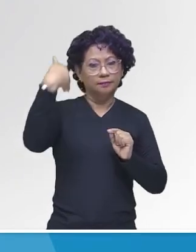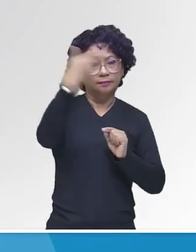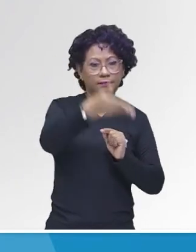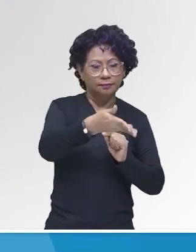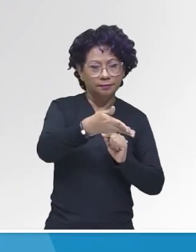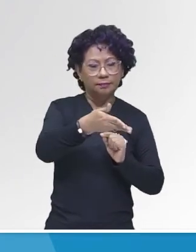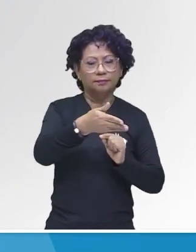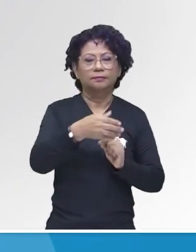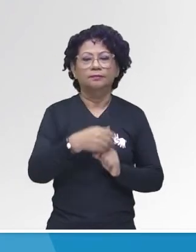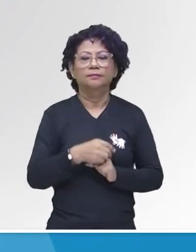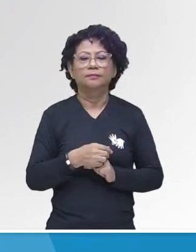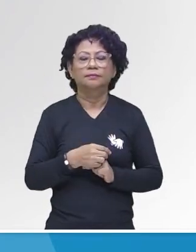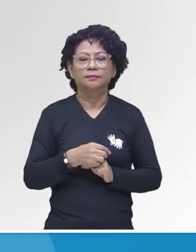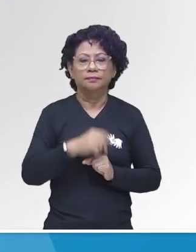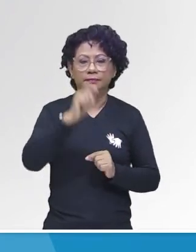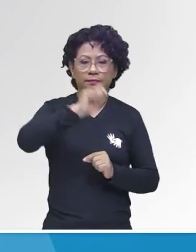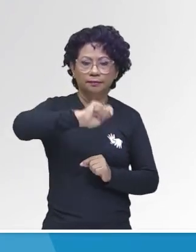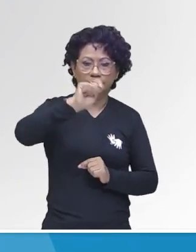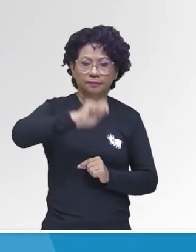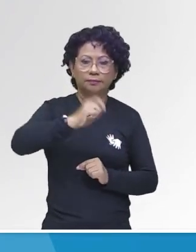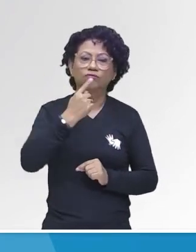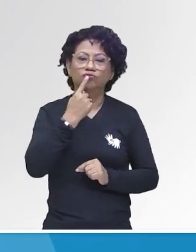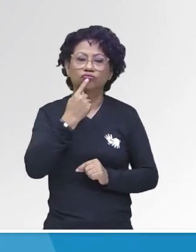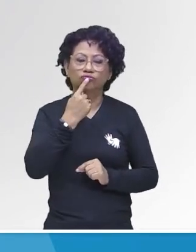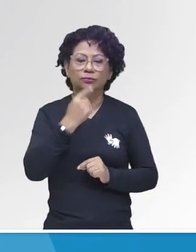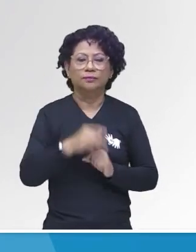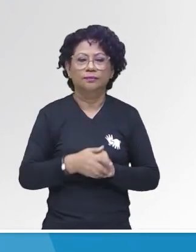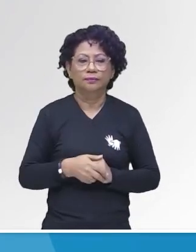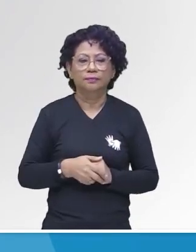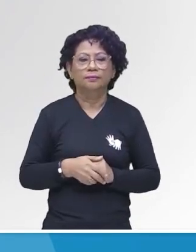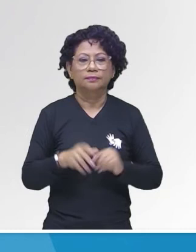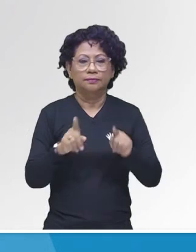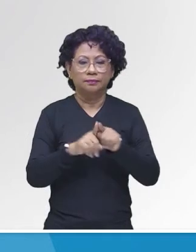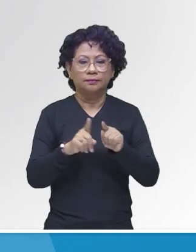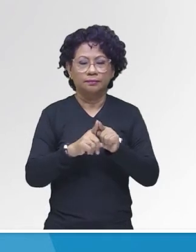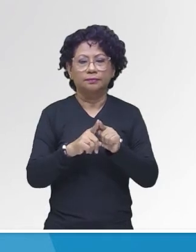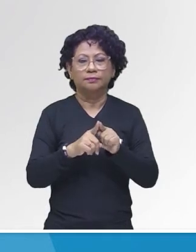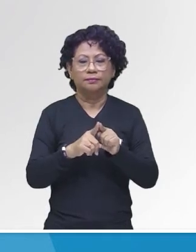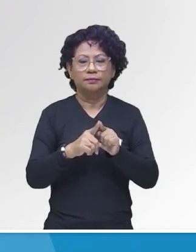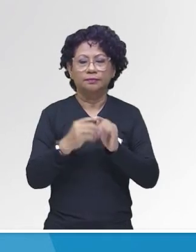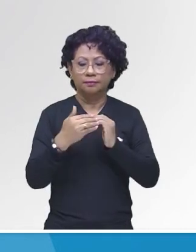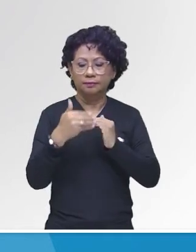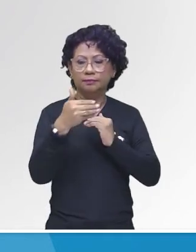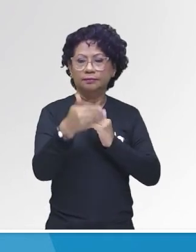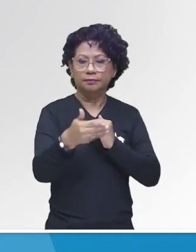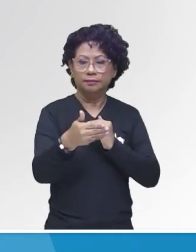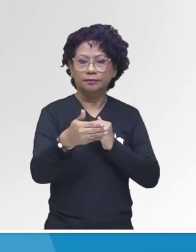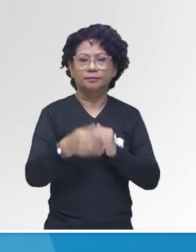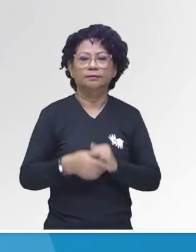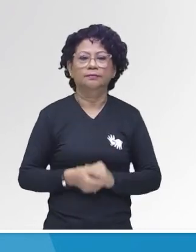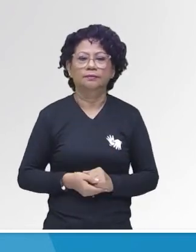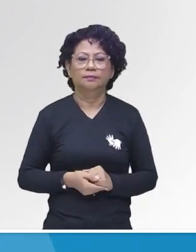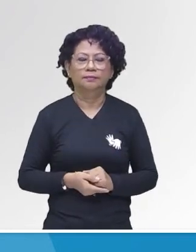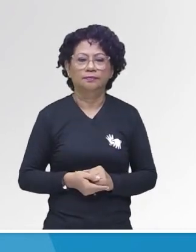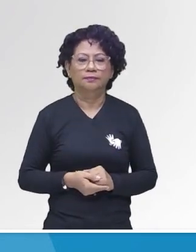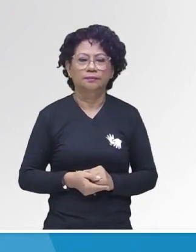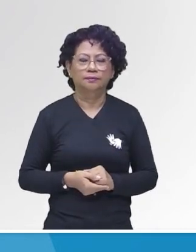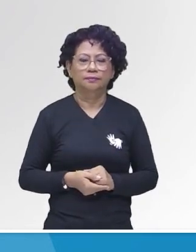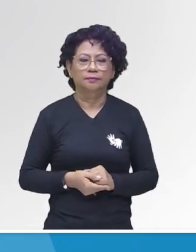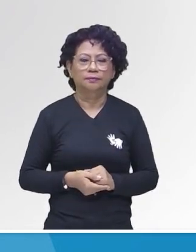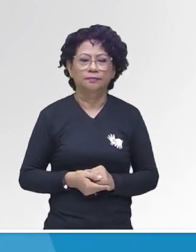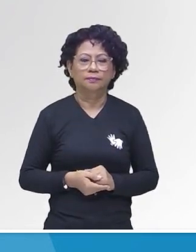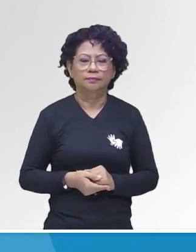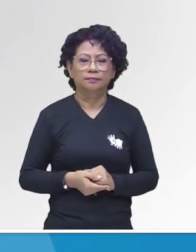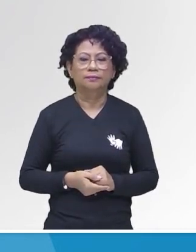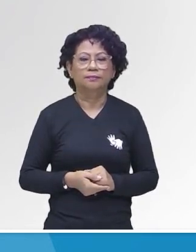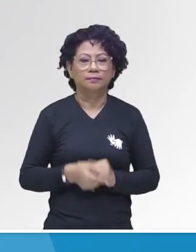do lado, tá? E também está nessa face aqui da frente, tá? Então, o